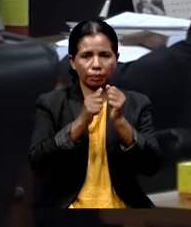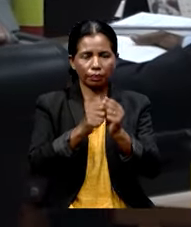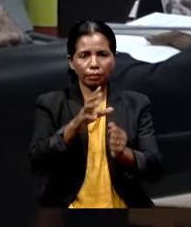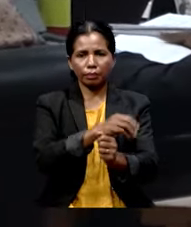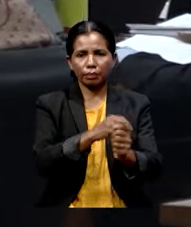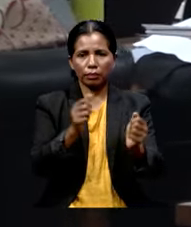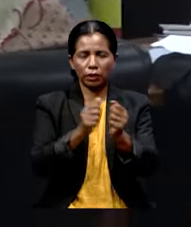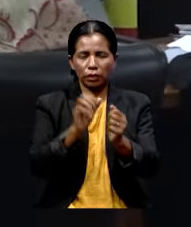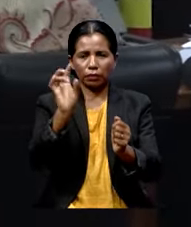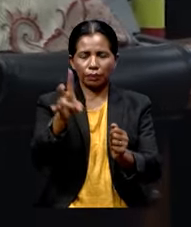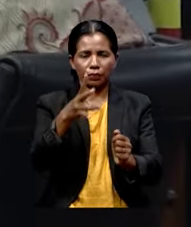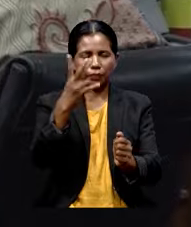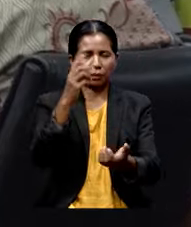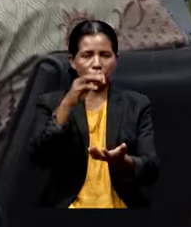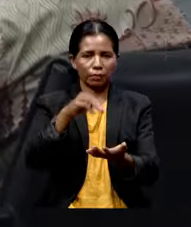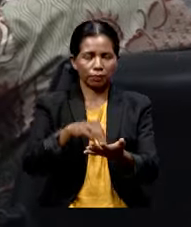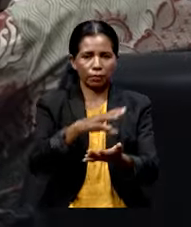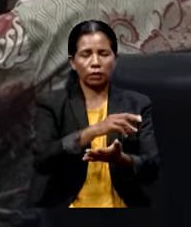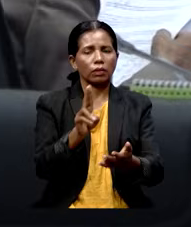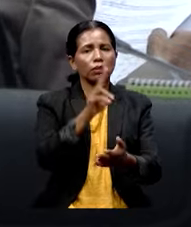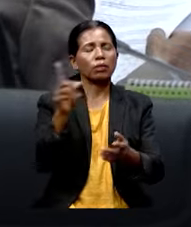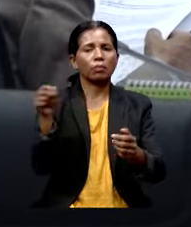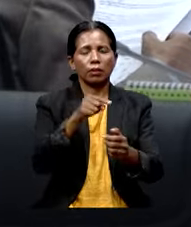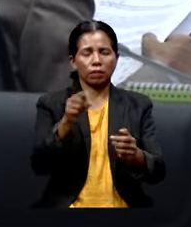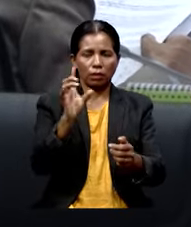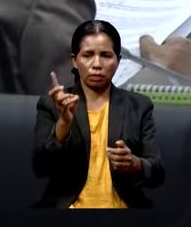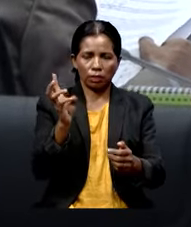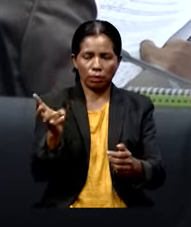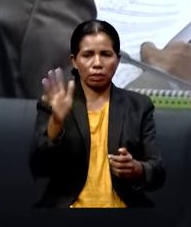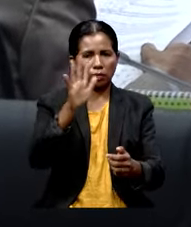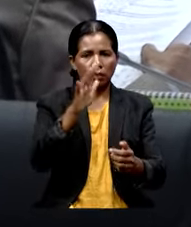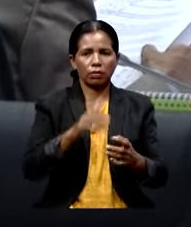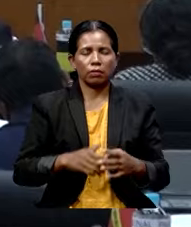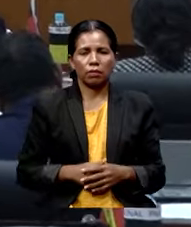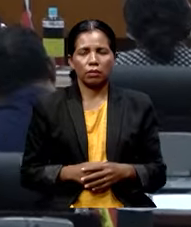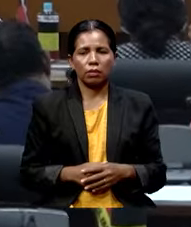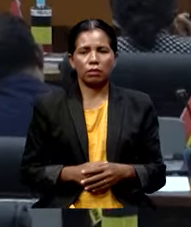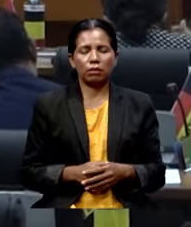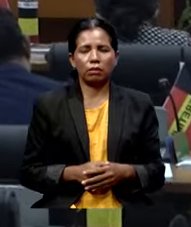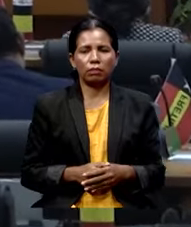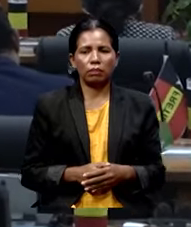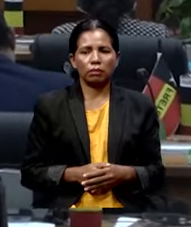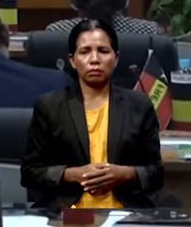san Lurecin Hituliu, no execução na 15% no Lurecin Limaliu. Equipa cobertura, GMN.